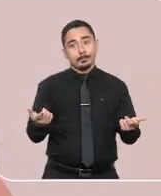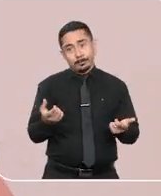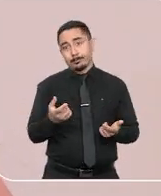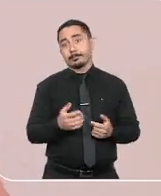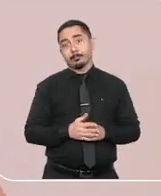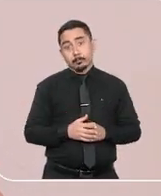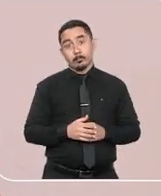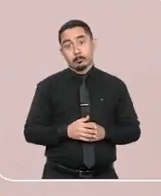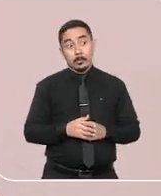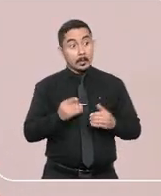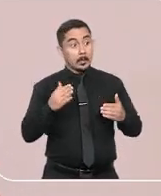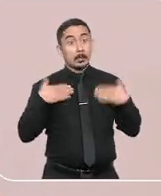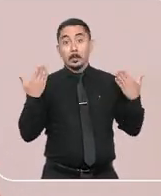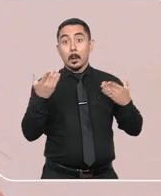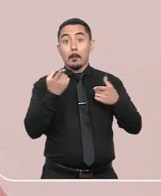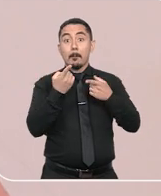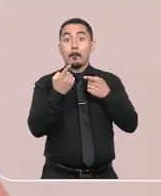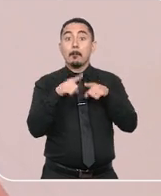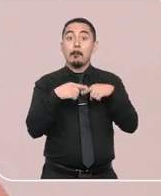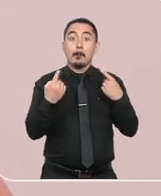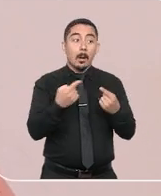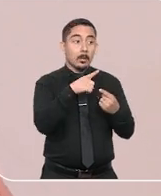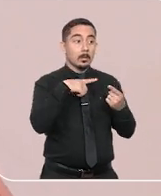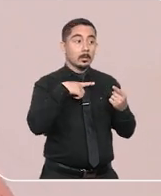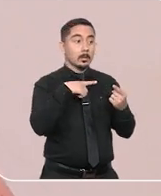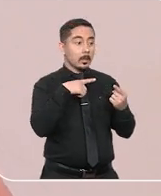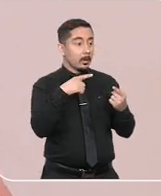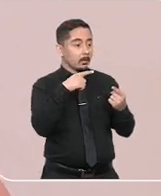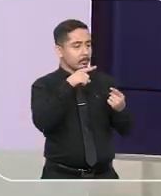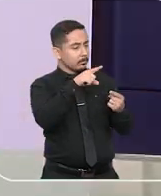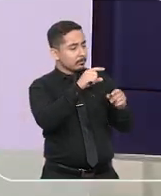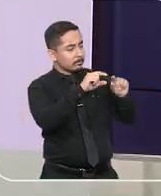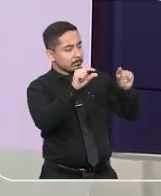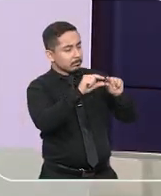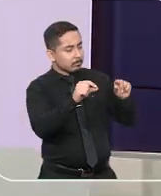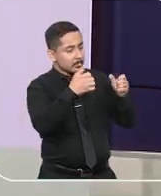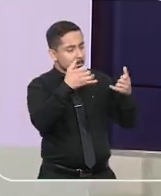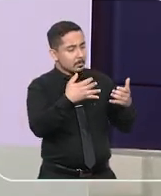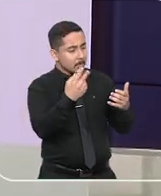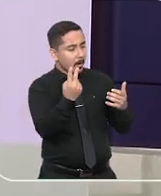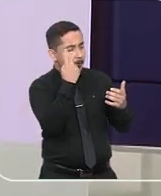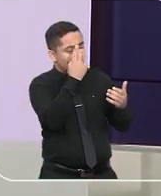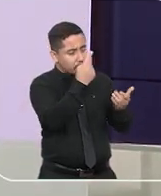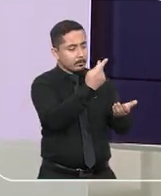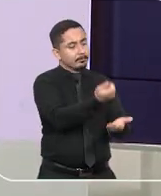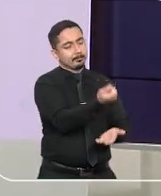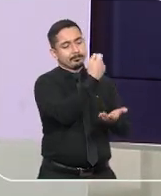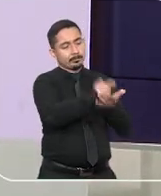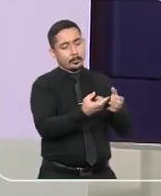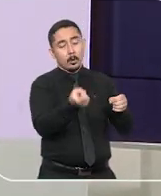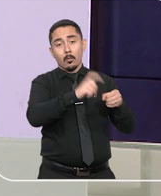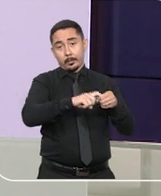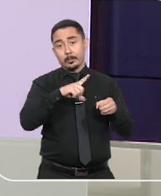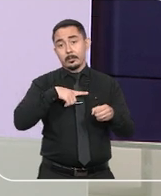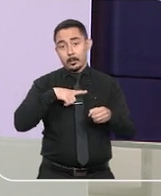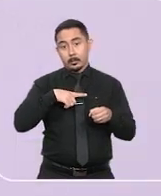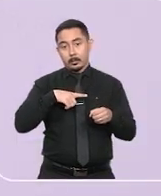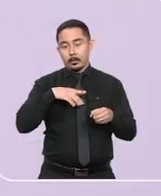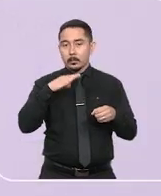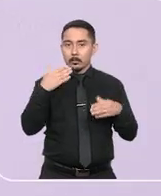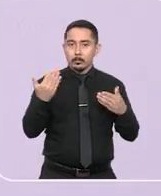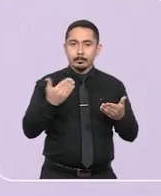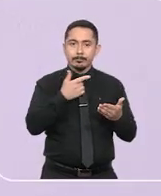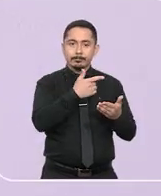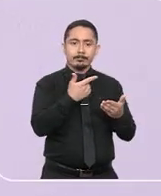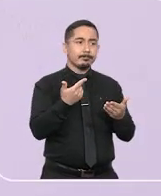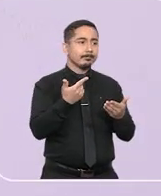surpresa, ela sabia que nos termos de uso do site estava prevista a devolução dos valores pagos nestas situações.